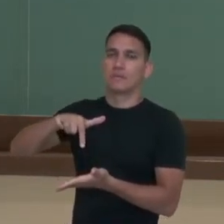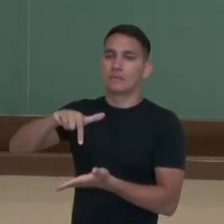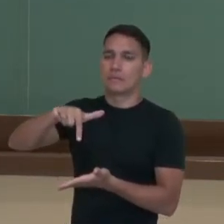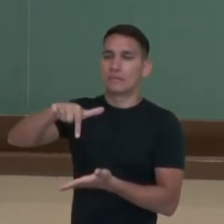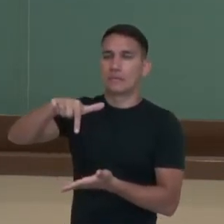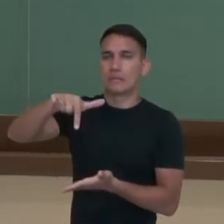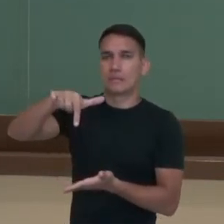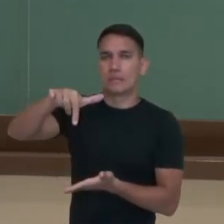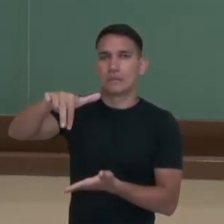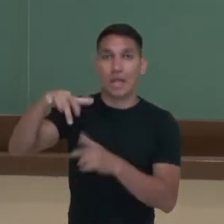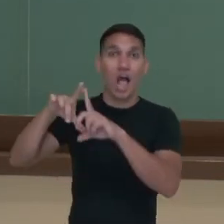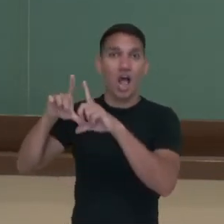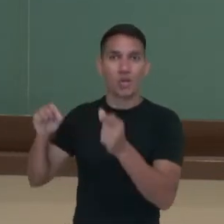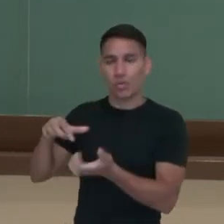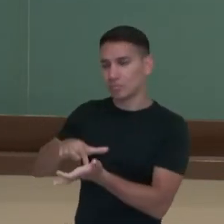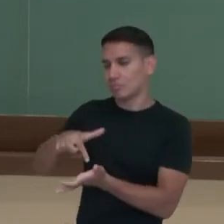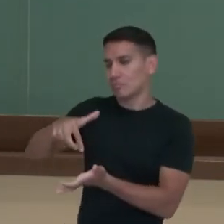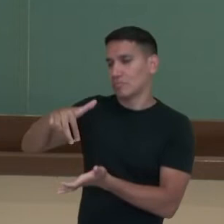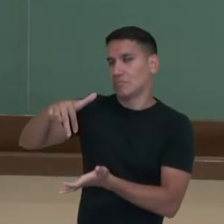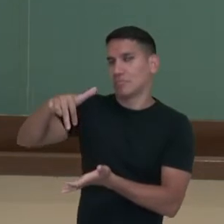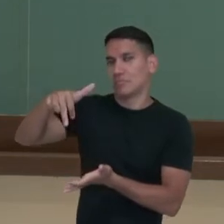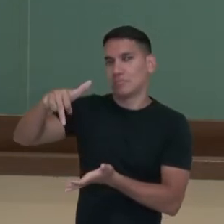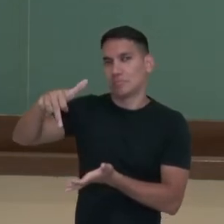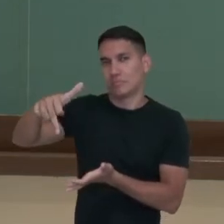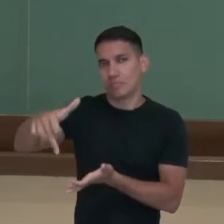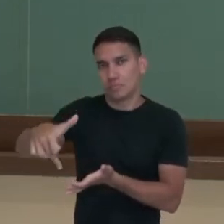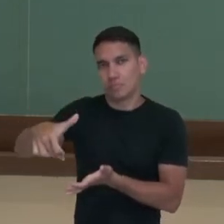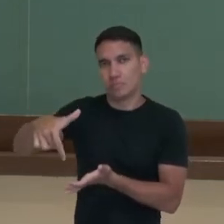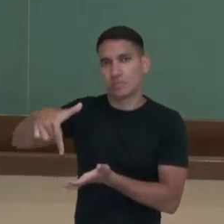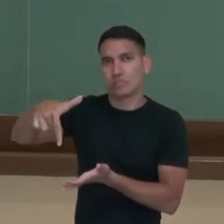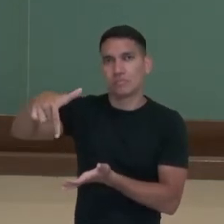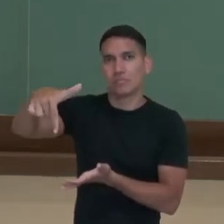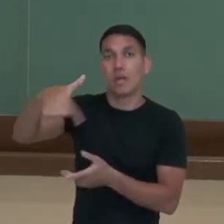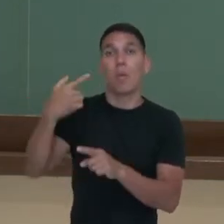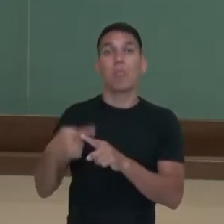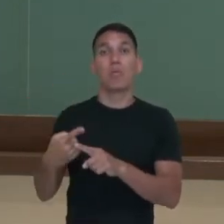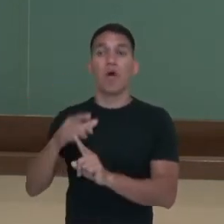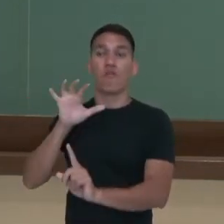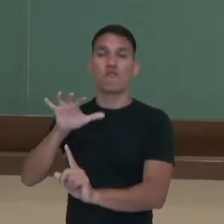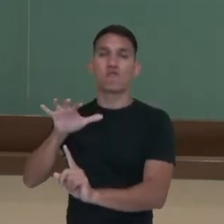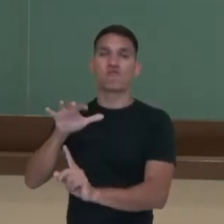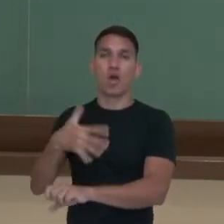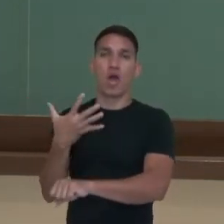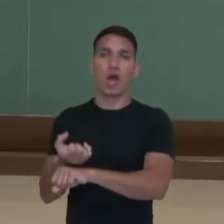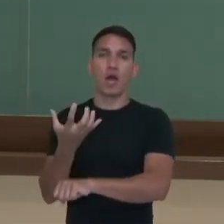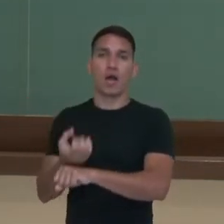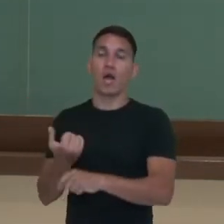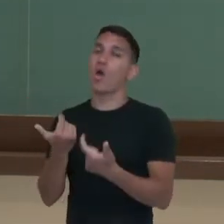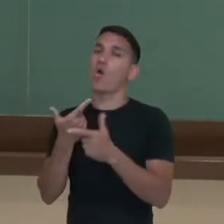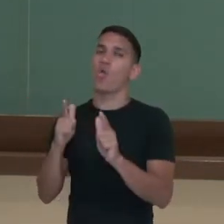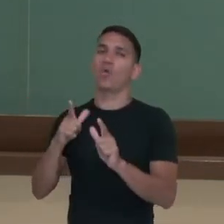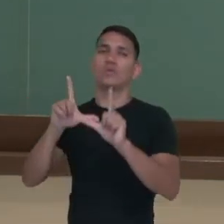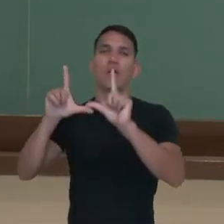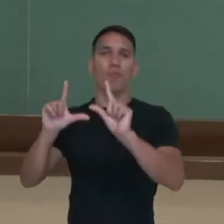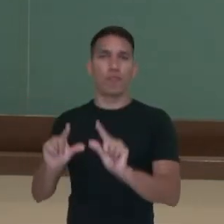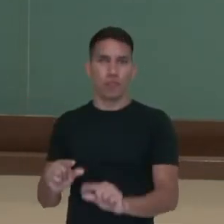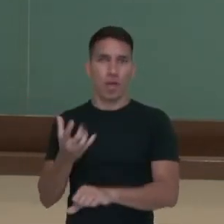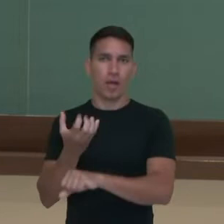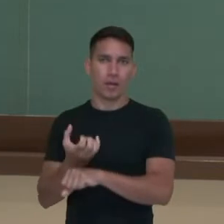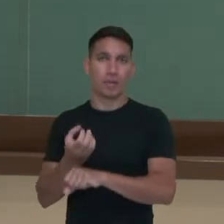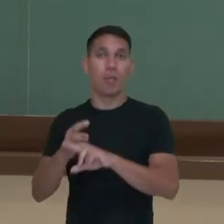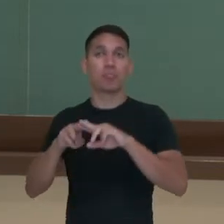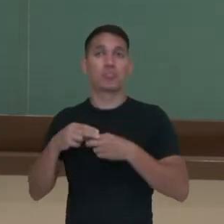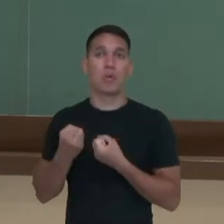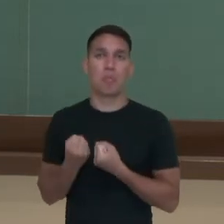muito diferente da gente quando está caminhando aqui, é porque a interferência da gravidade é outra, a gravidade lá é bem menor, então ele tem um